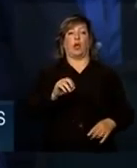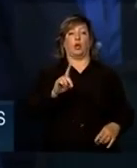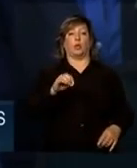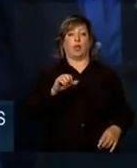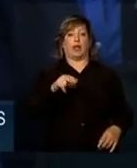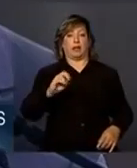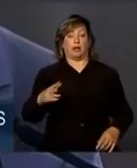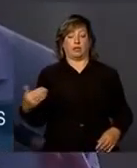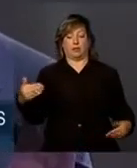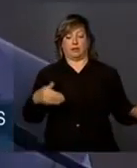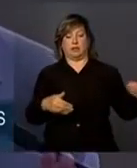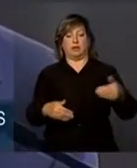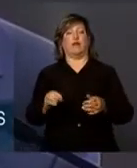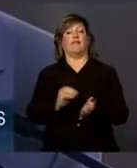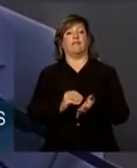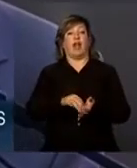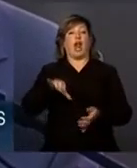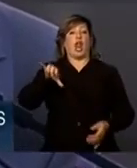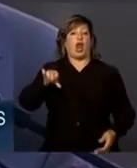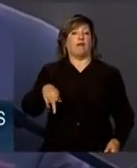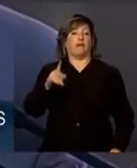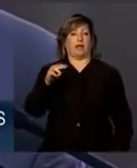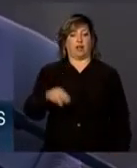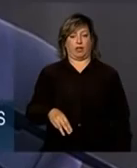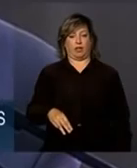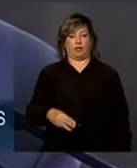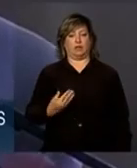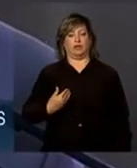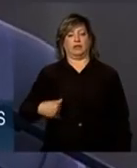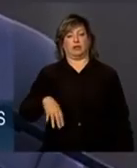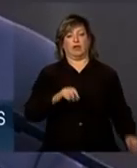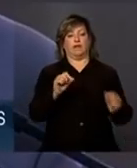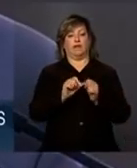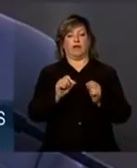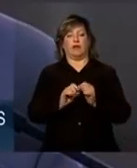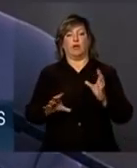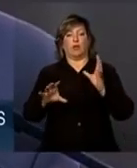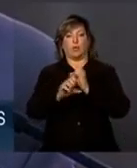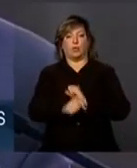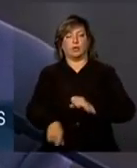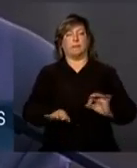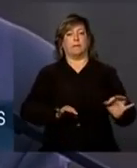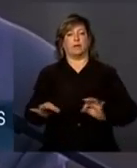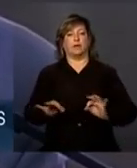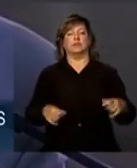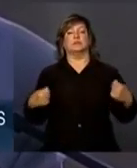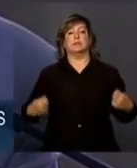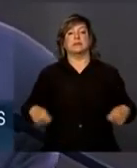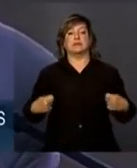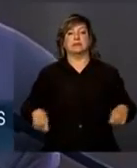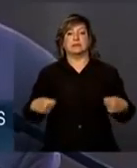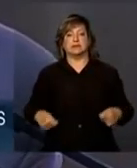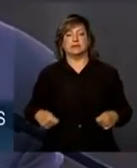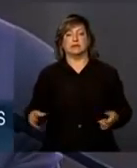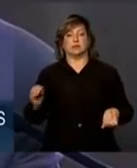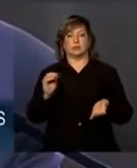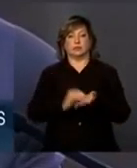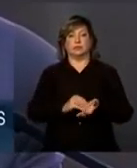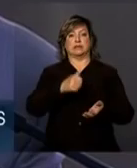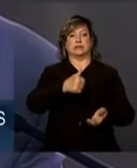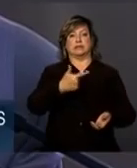do outro, faltam 9 quilômetros. Nós arredondamos o projeto, precisamos, estamos aplicando